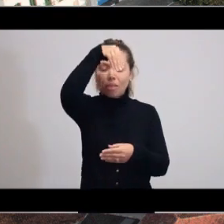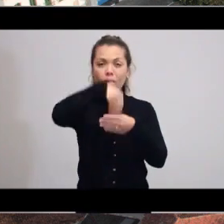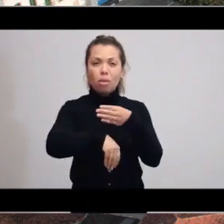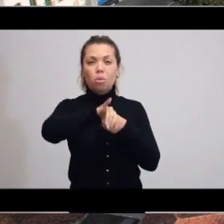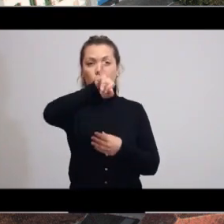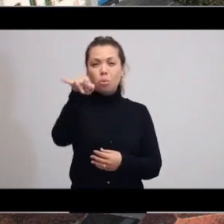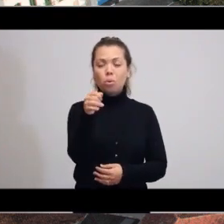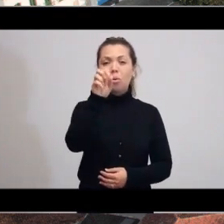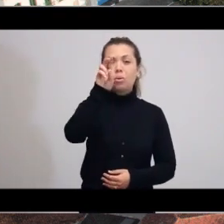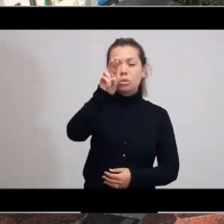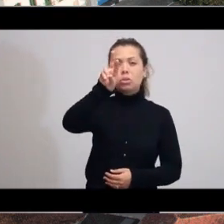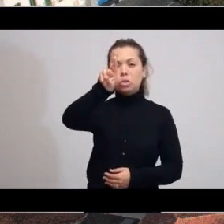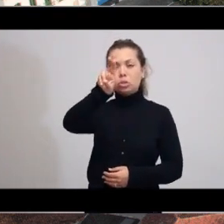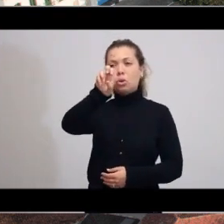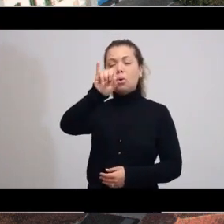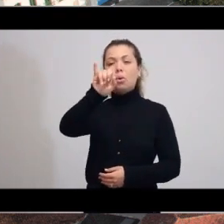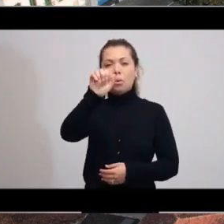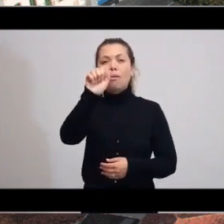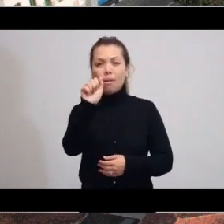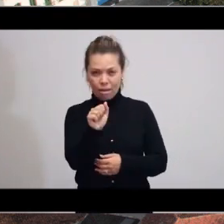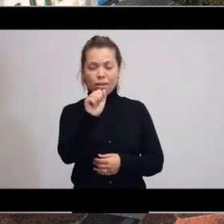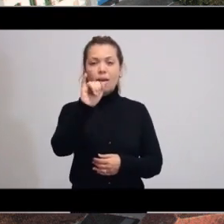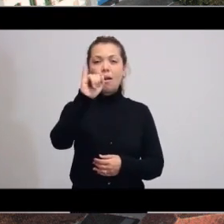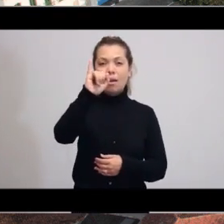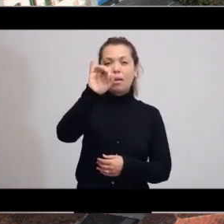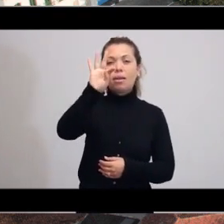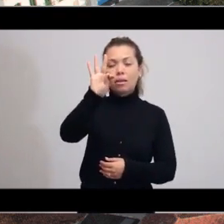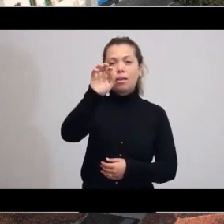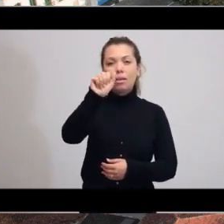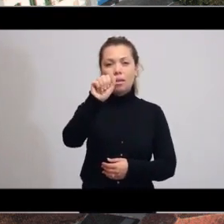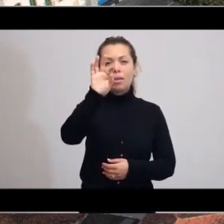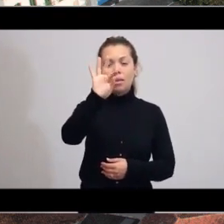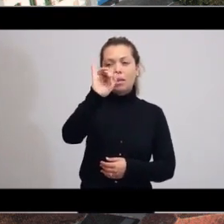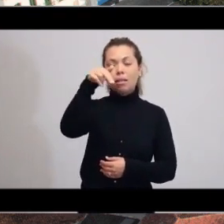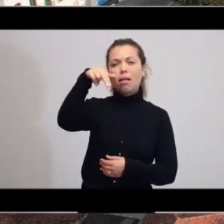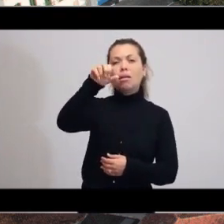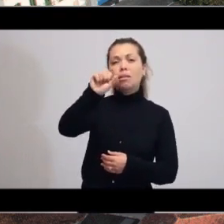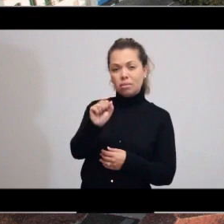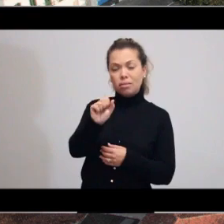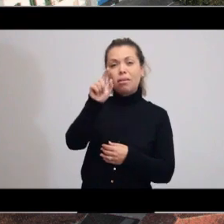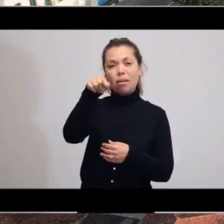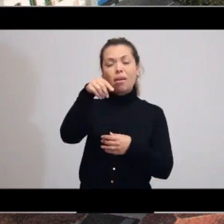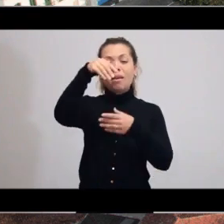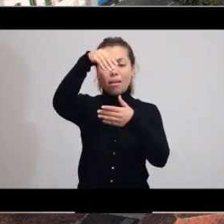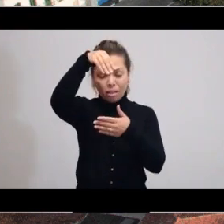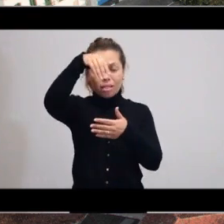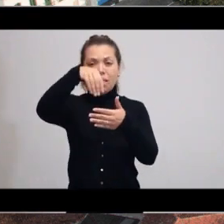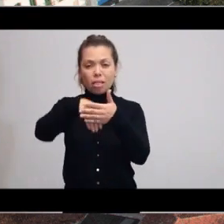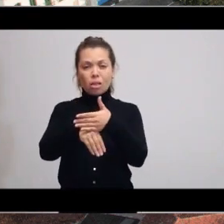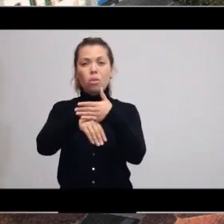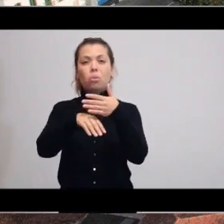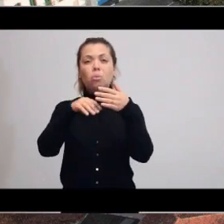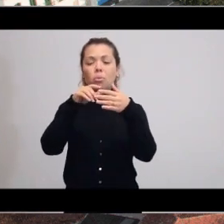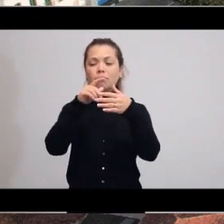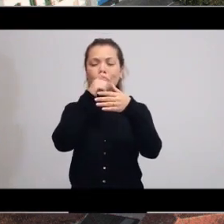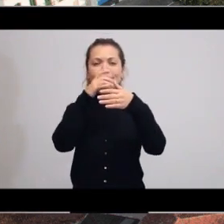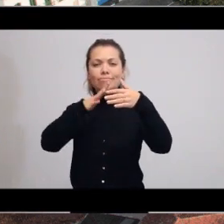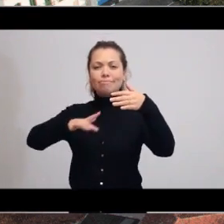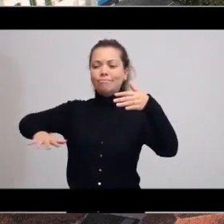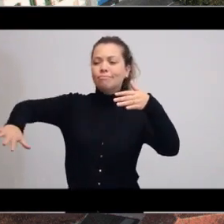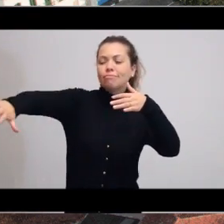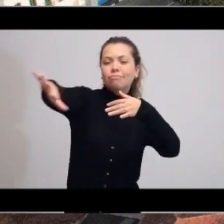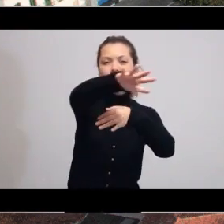Espanha, atacaram uma nau corsária de franceses em Cananéia, organizaram emboscado aos vicentinos e, por fim,